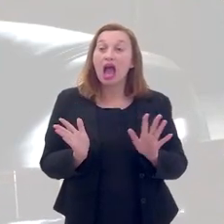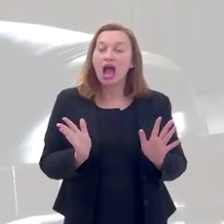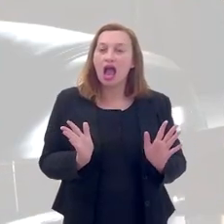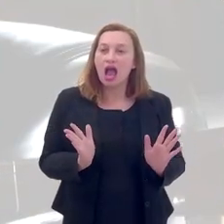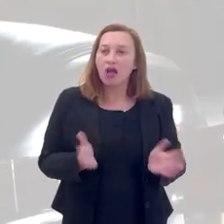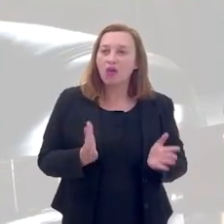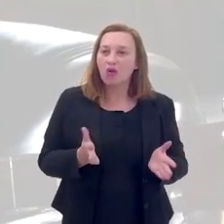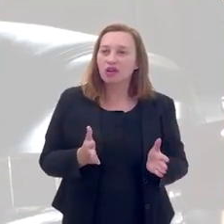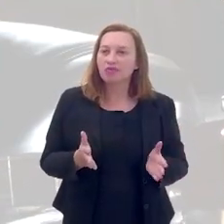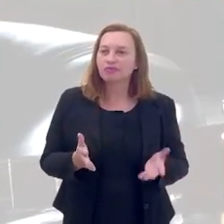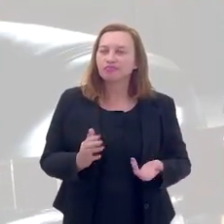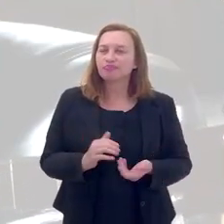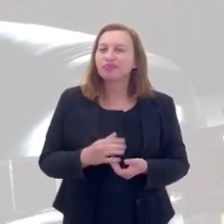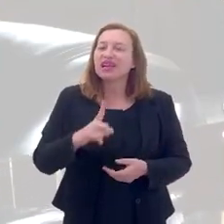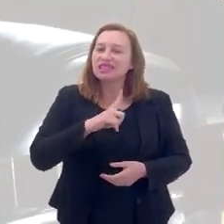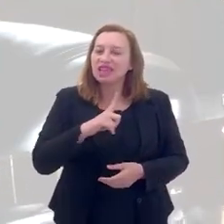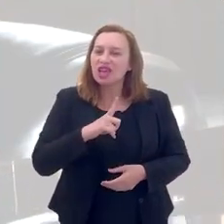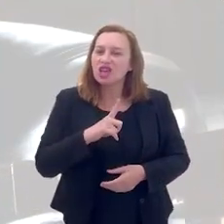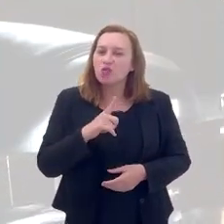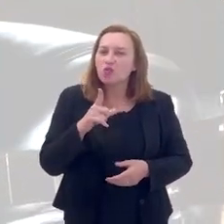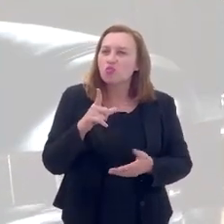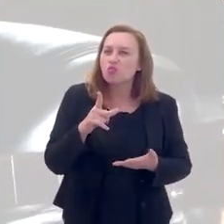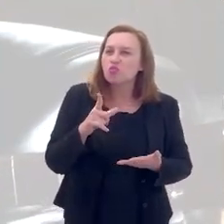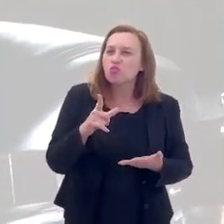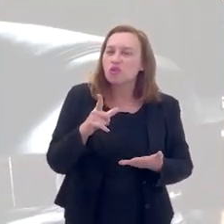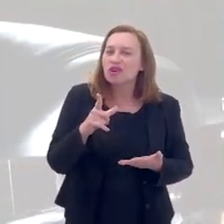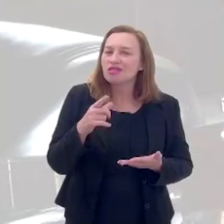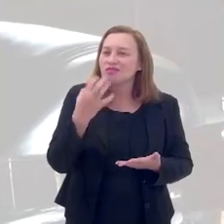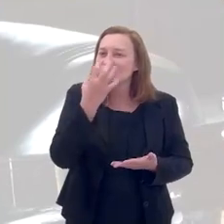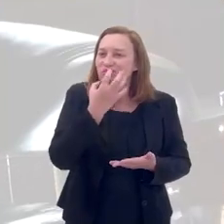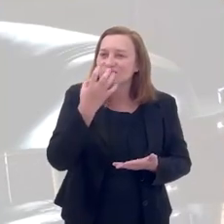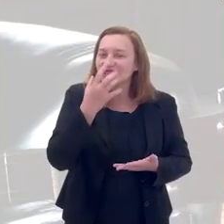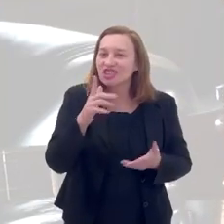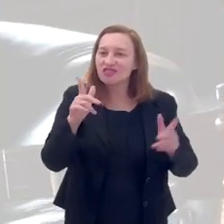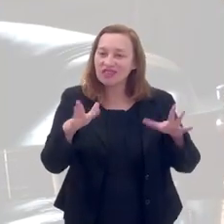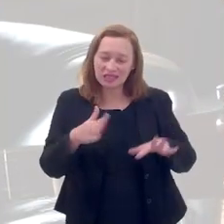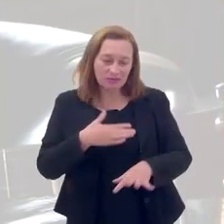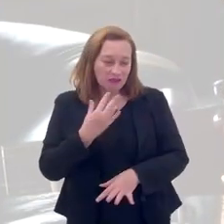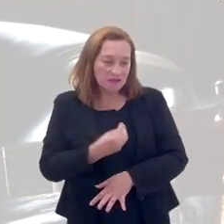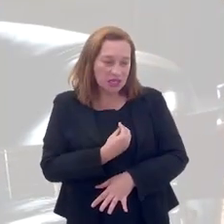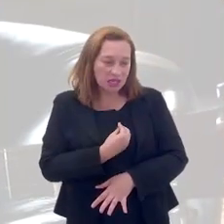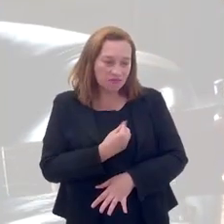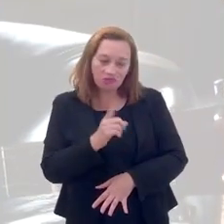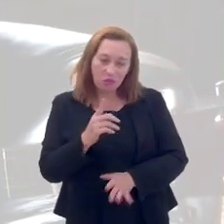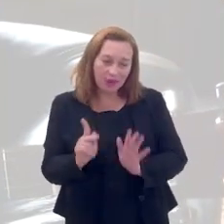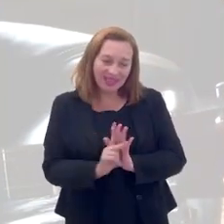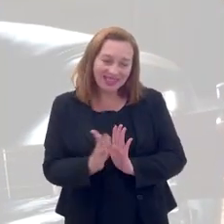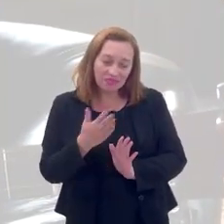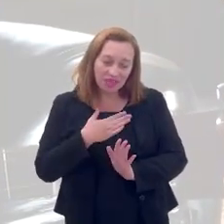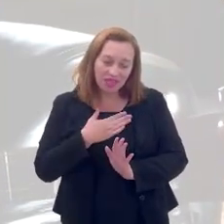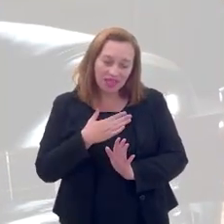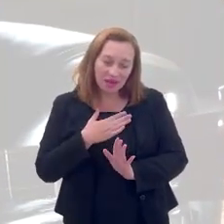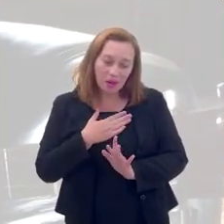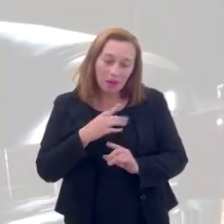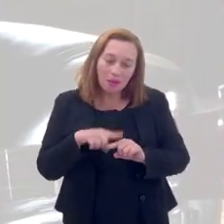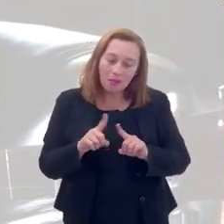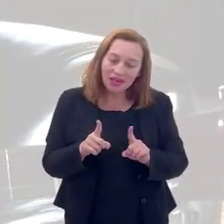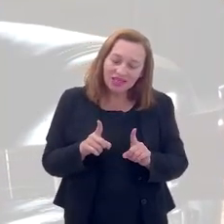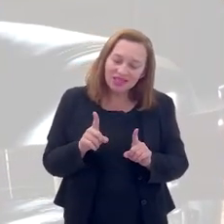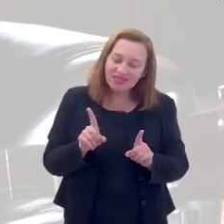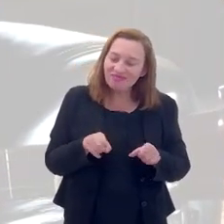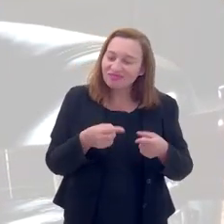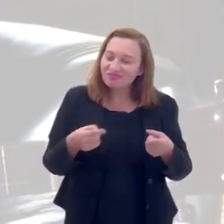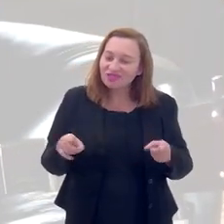a composição ela nasce agora tem uma música você perguntou da canção que fez diferença na minha vida ela não é minha é uma canção que